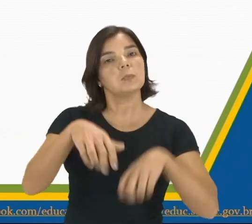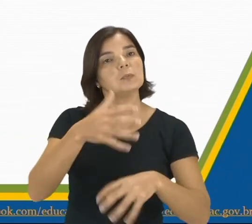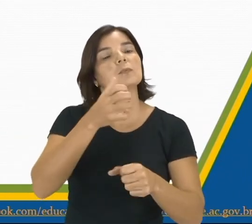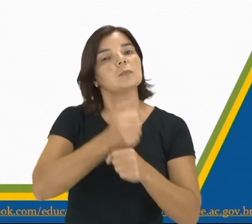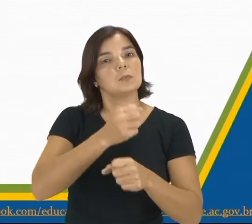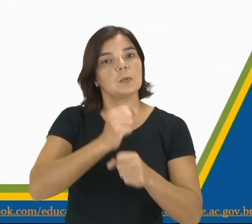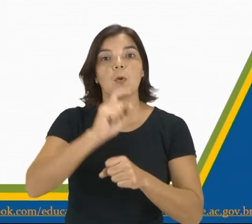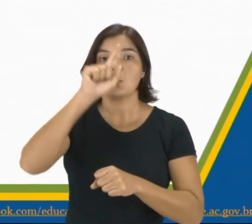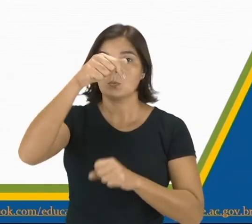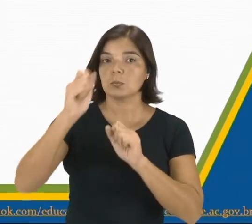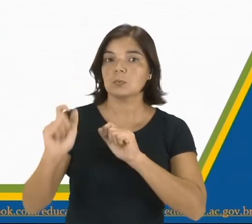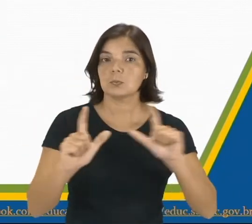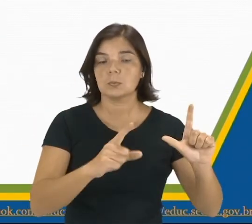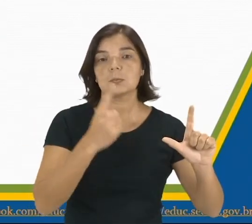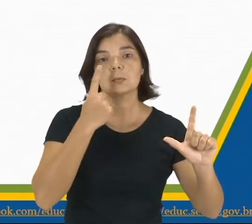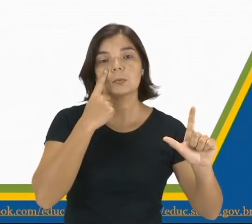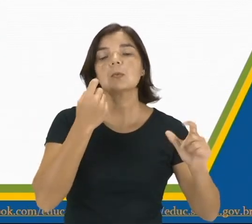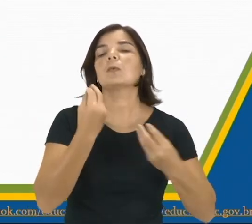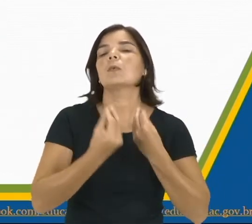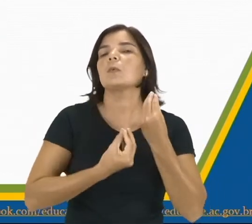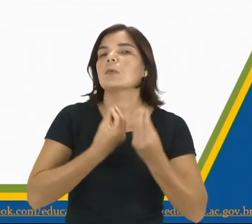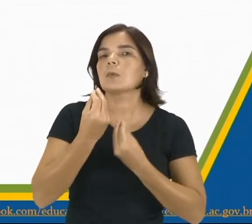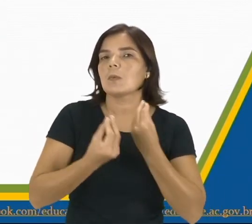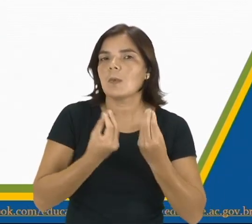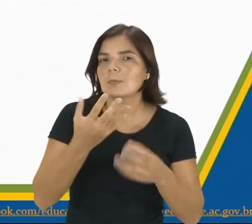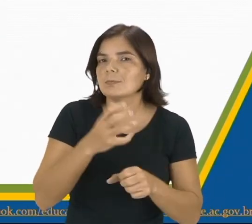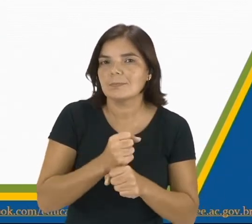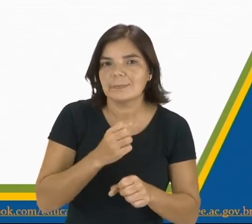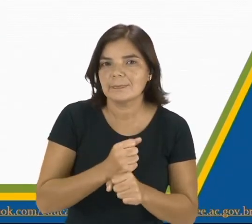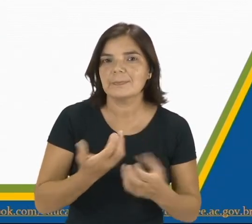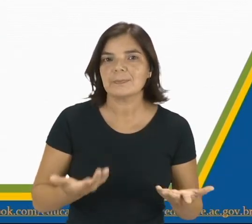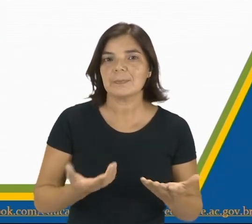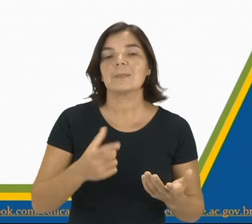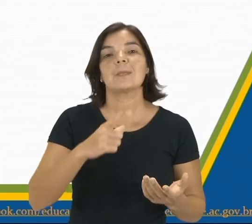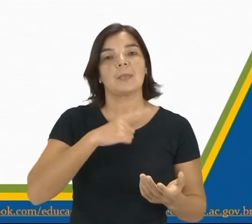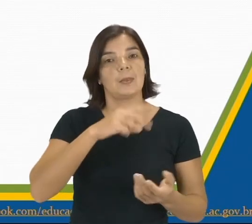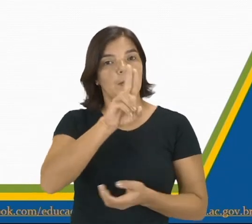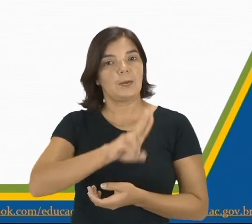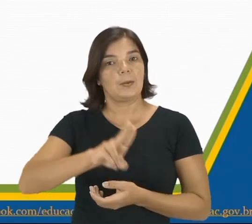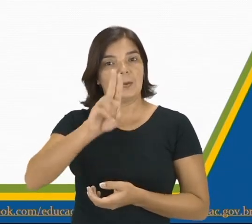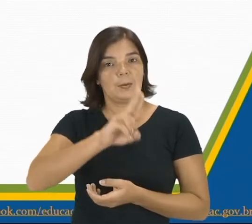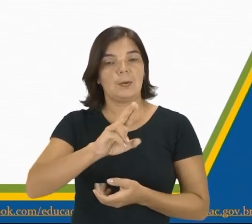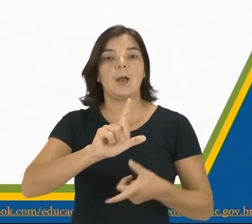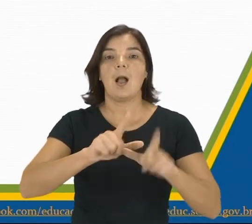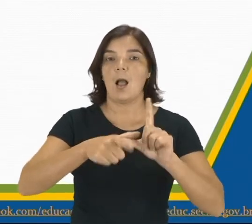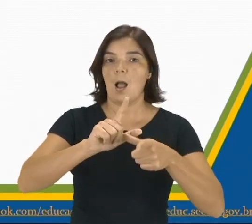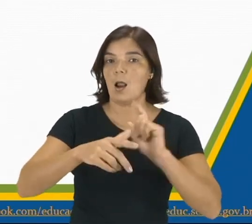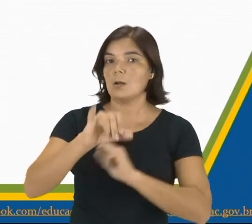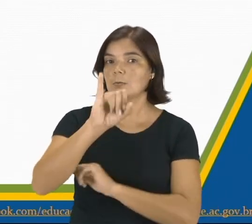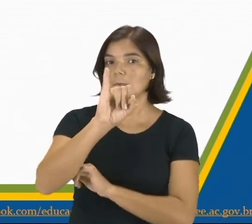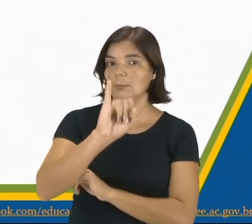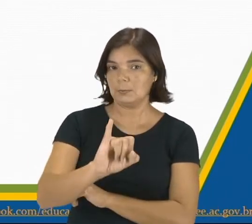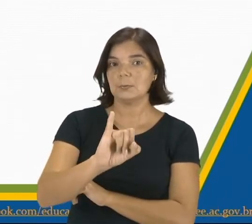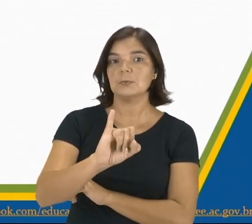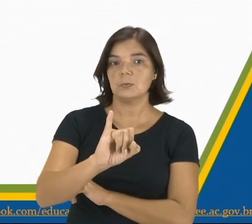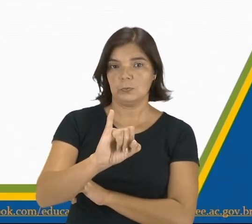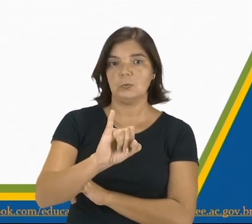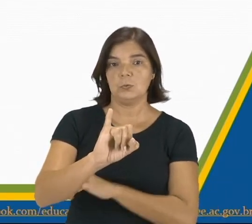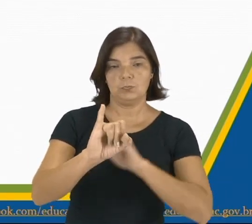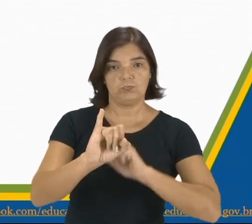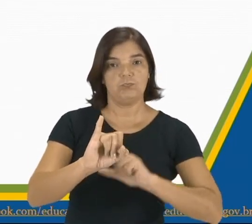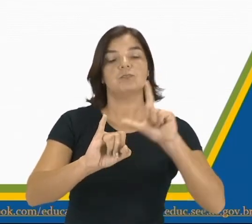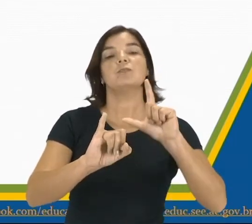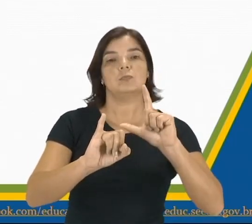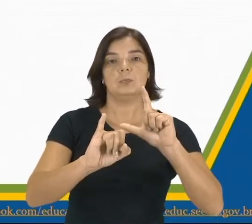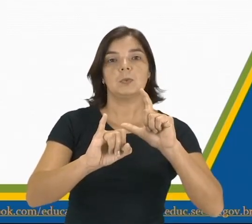No próximo slide, você pode ver como é que você pode fazer esse cálculo. Você pode usar a letra I, que nós vamos representar a intensidade